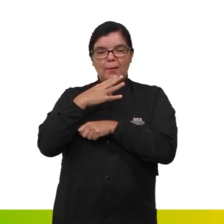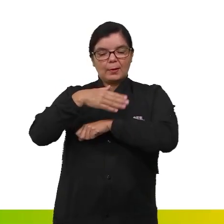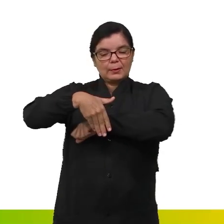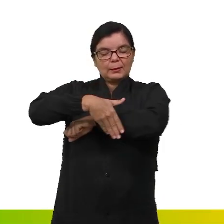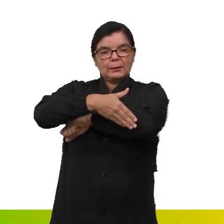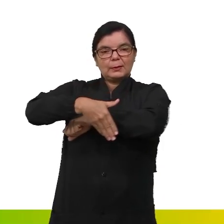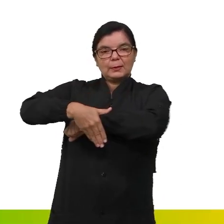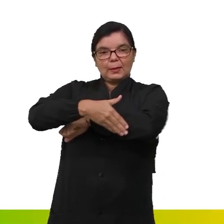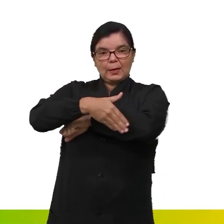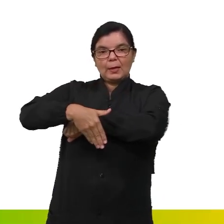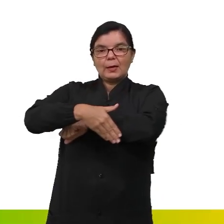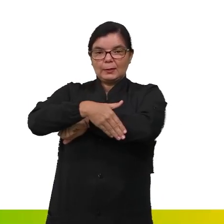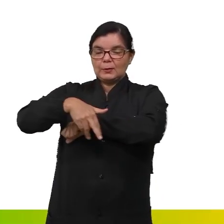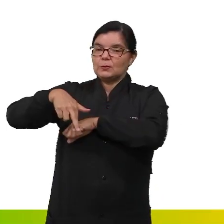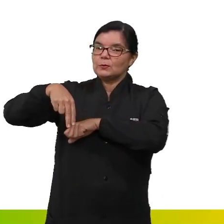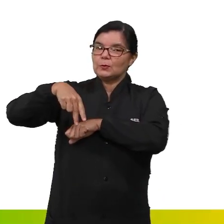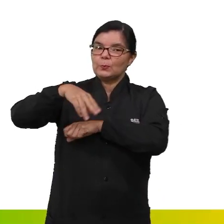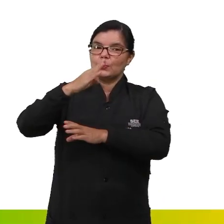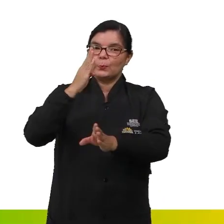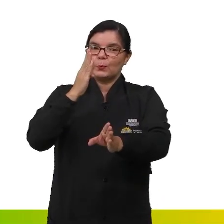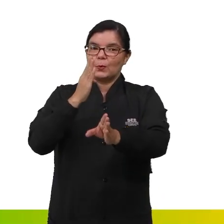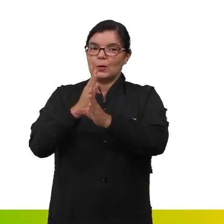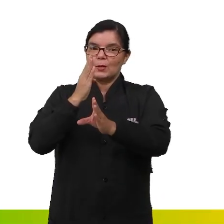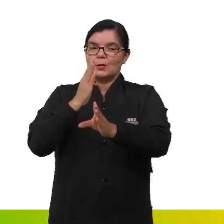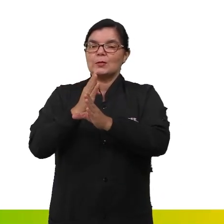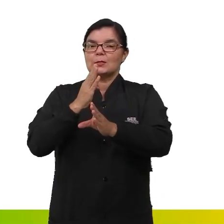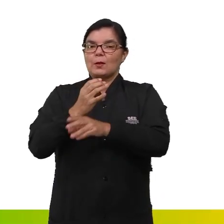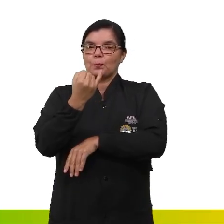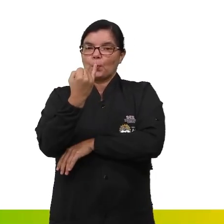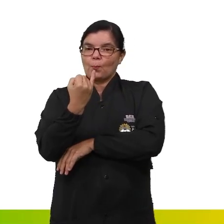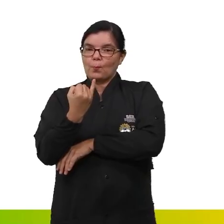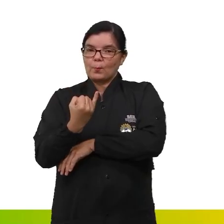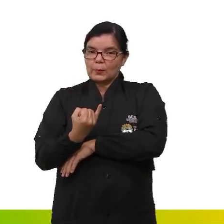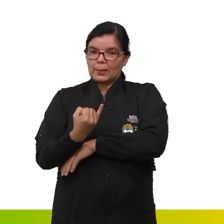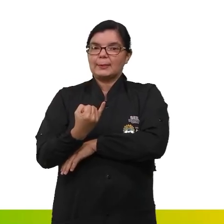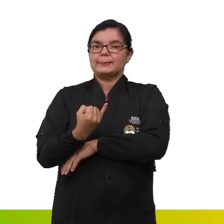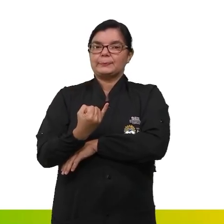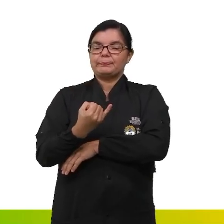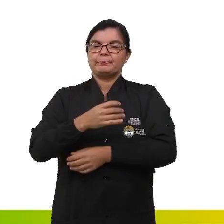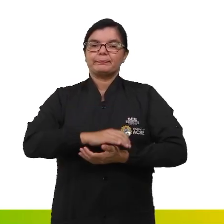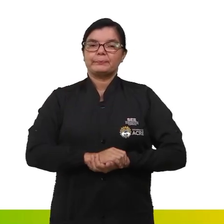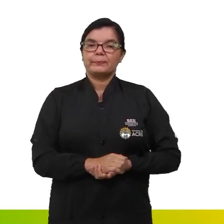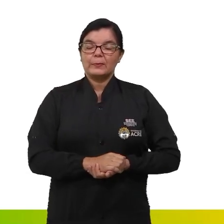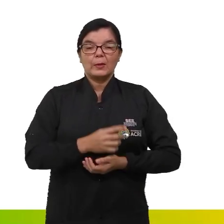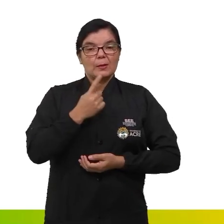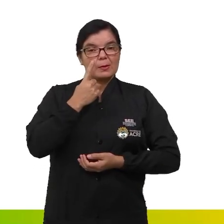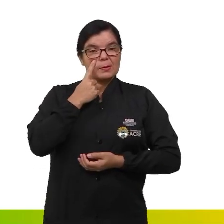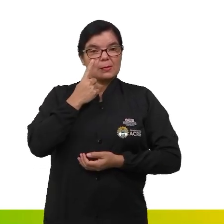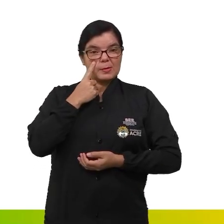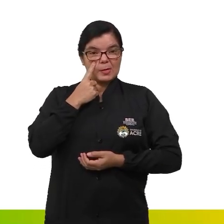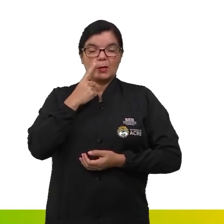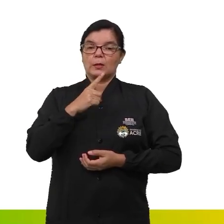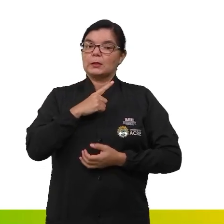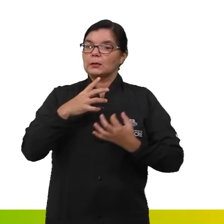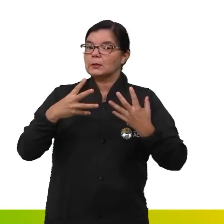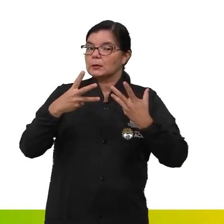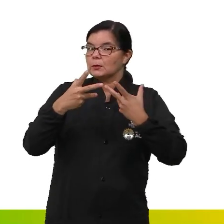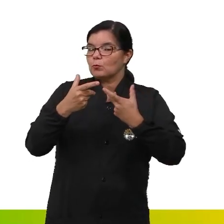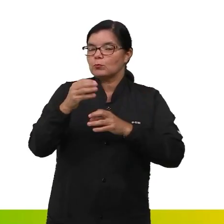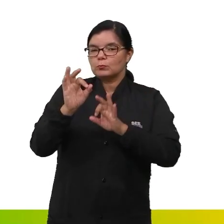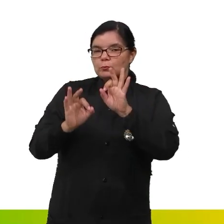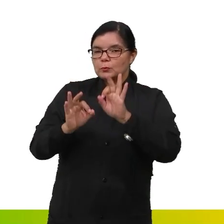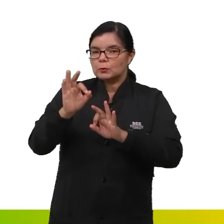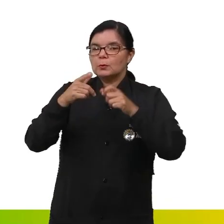rua, andando de leve por causa da esvoaçada magreza. Então, observa aqui que eu tenho toda essa